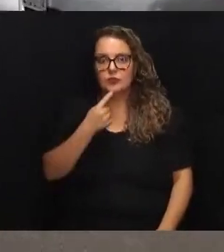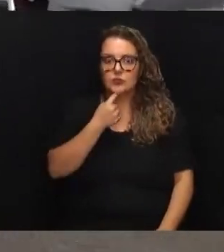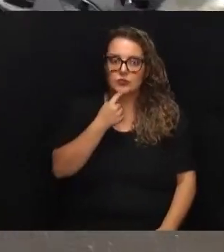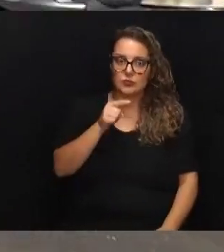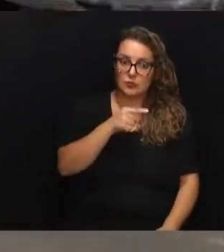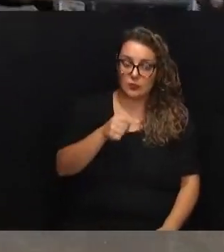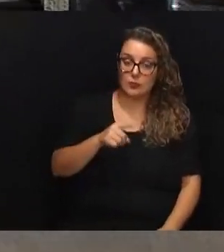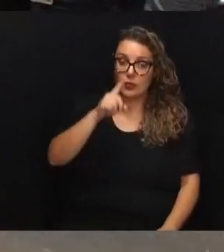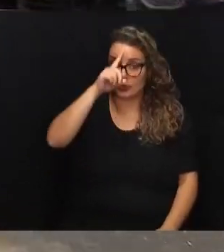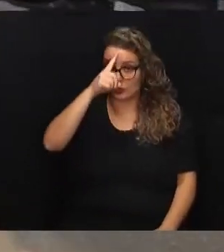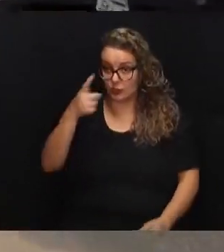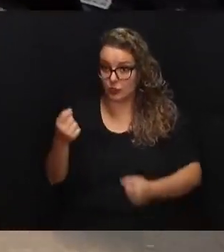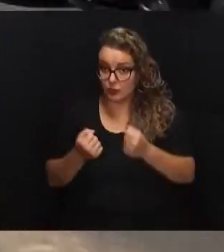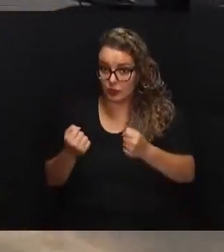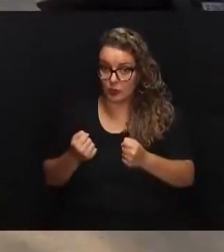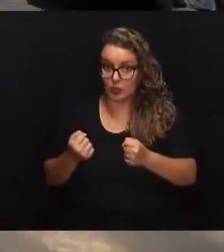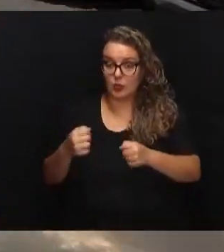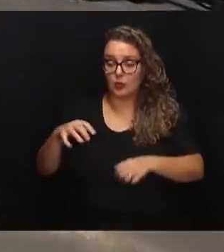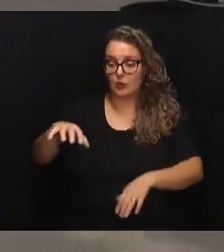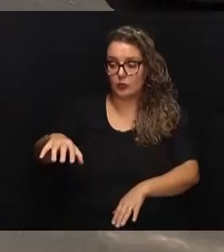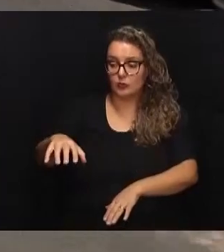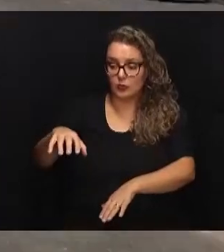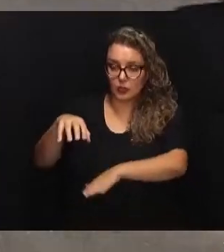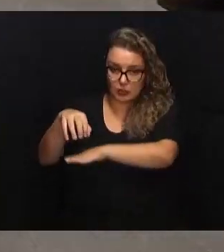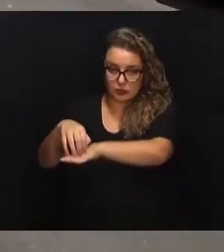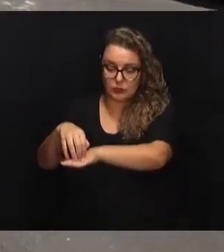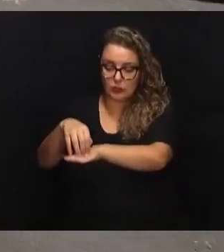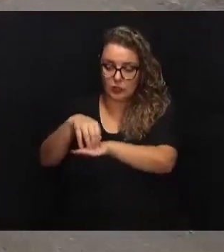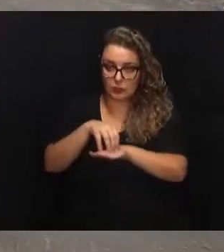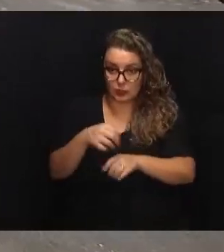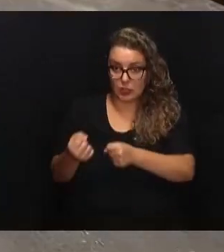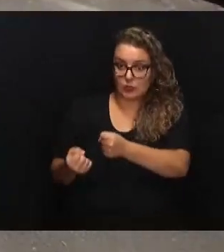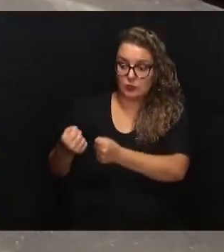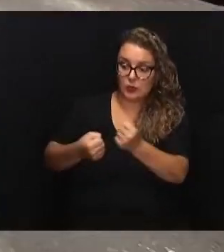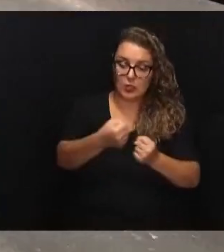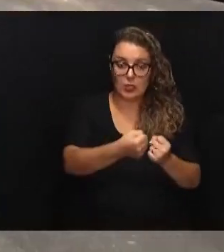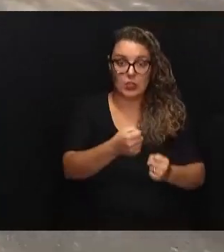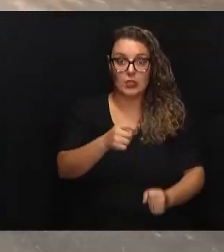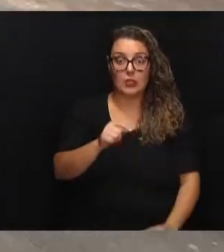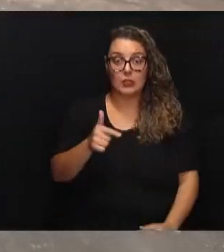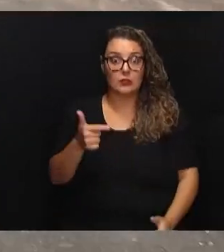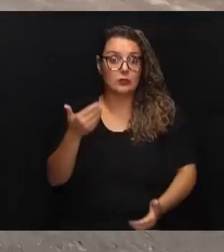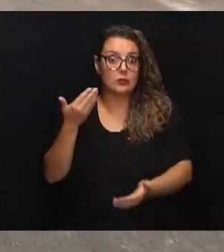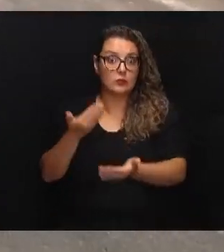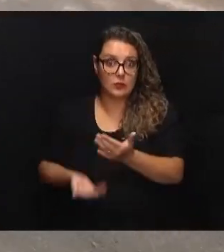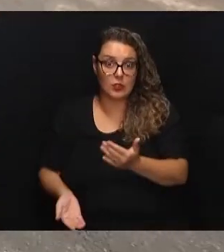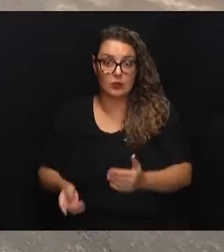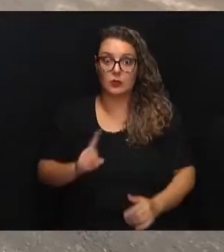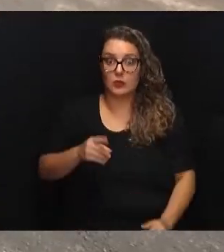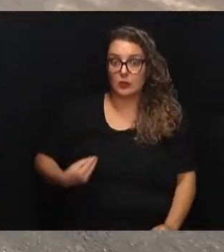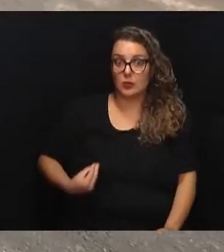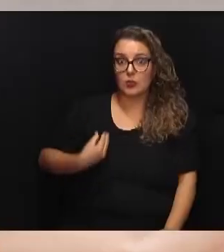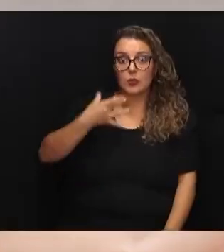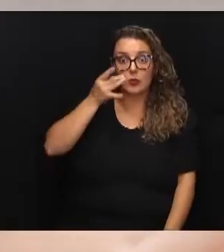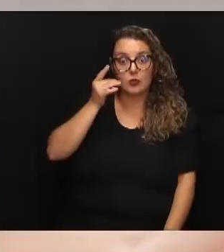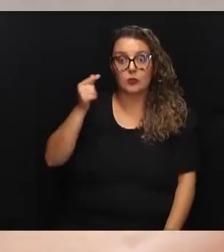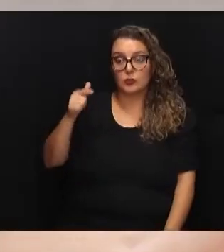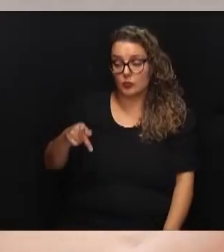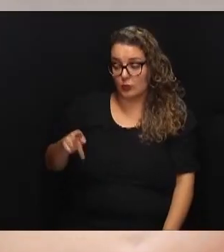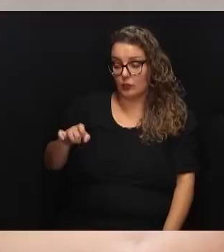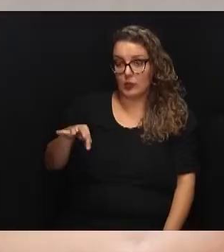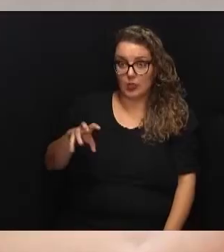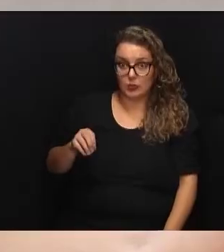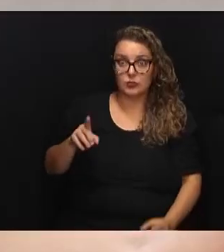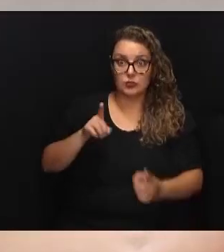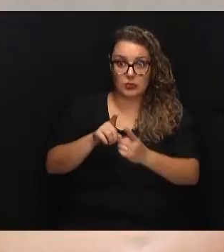aos feriados. Para que o proprietário possa retirar o seu veículo do pátio, ganhando tempo, não comparecendo presencial